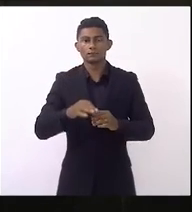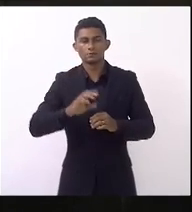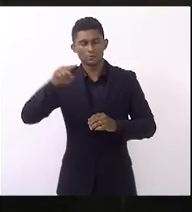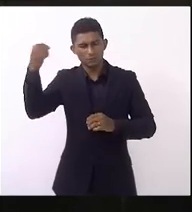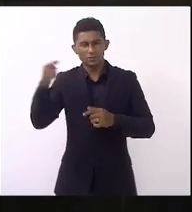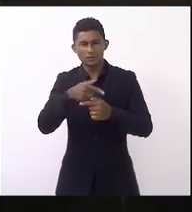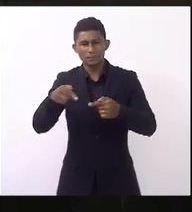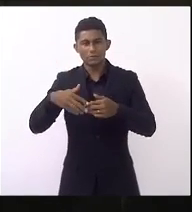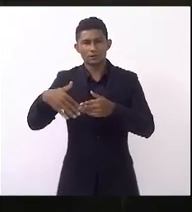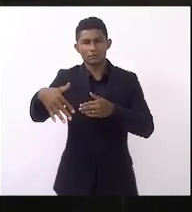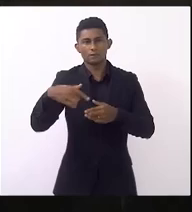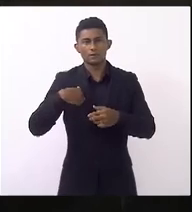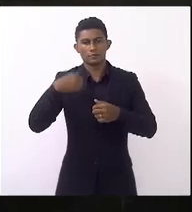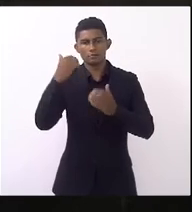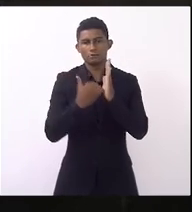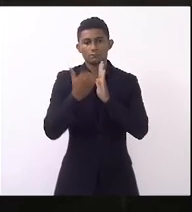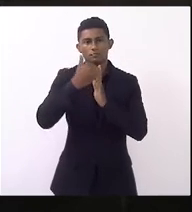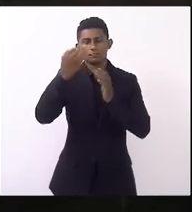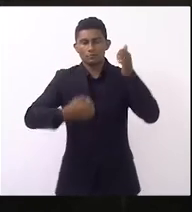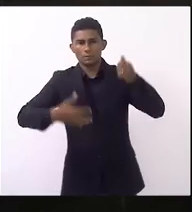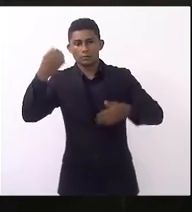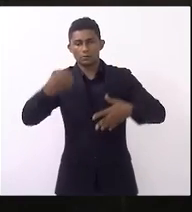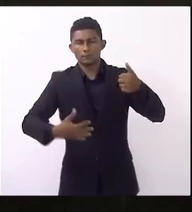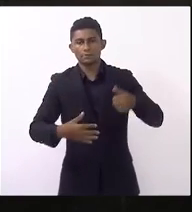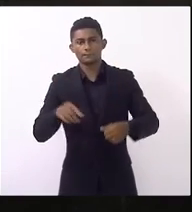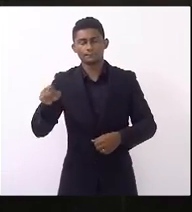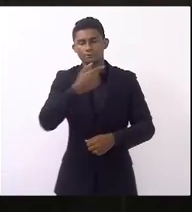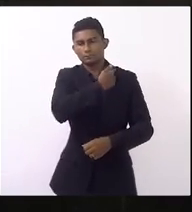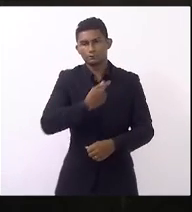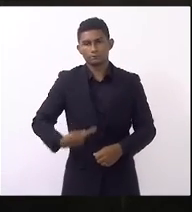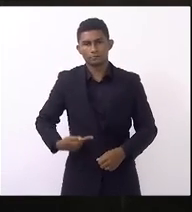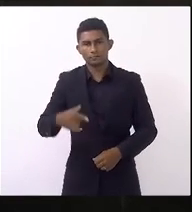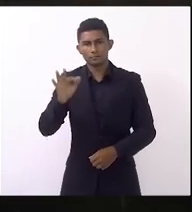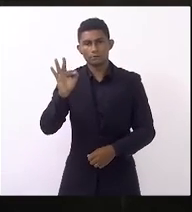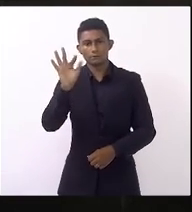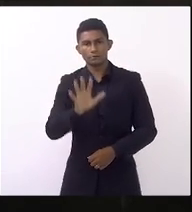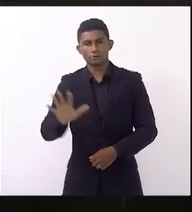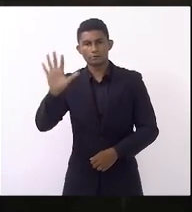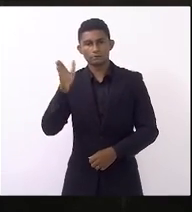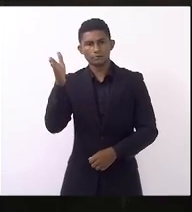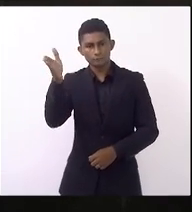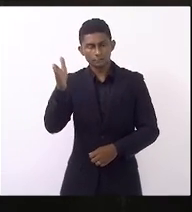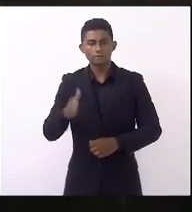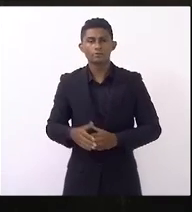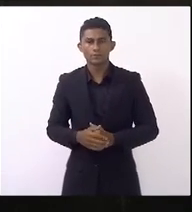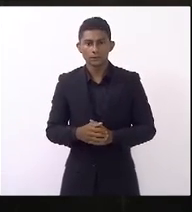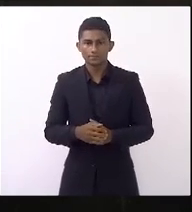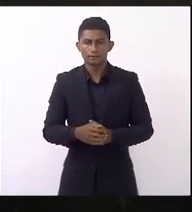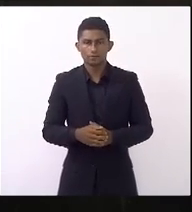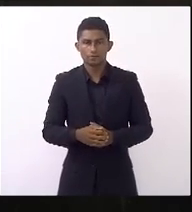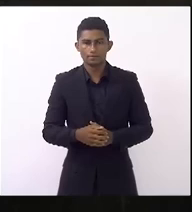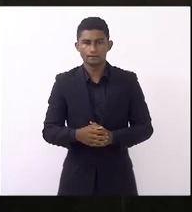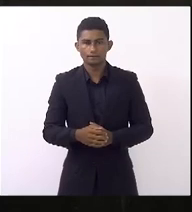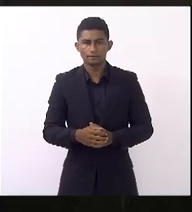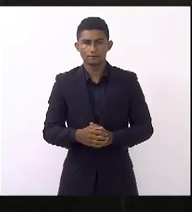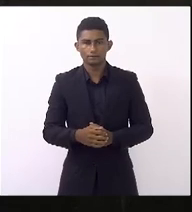semana. O governo federal também, né, acumulando as